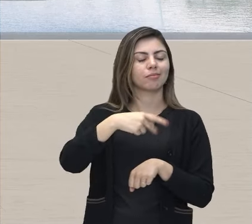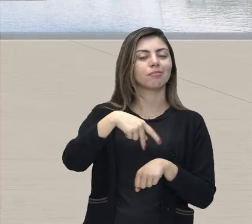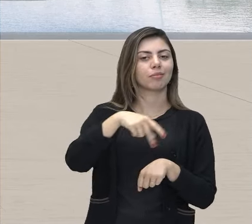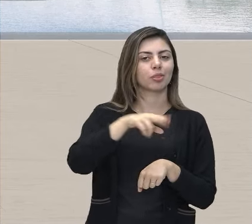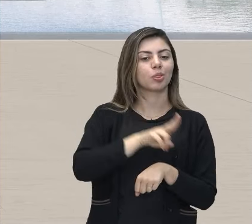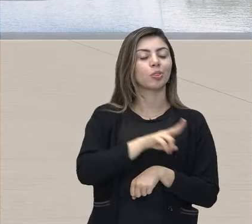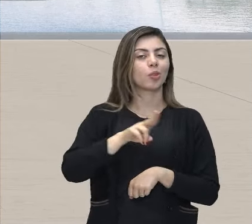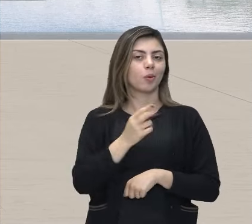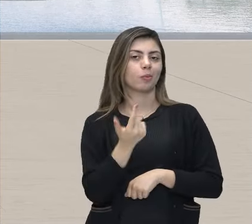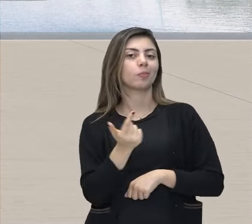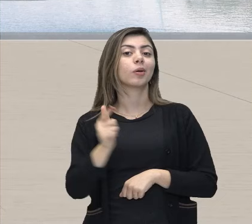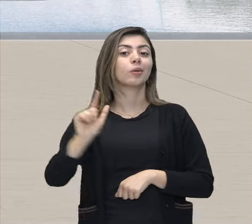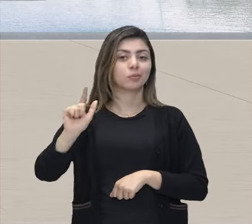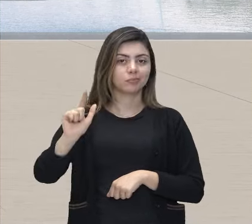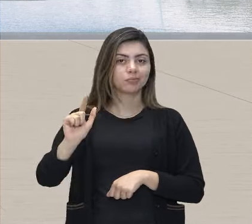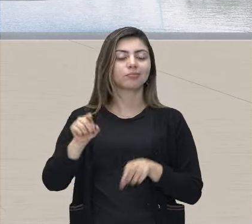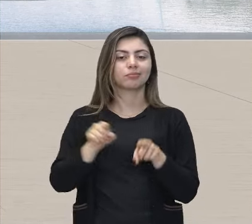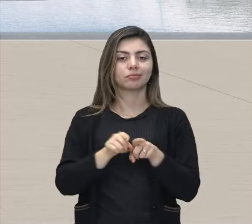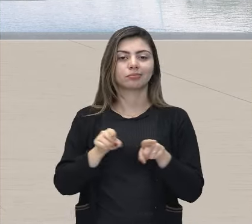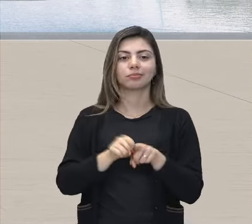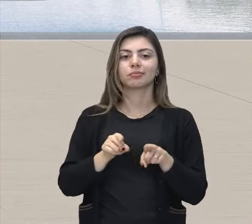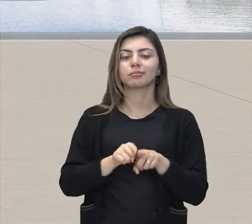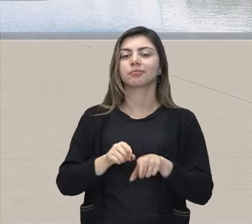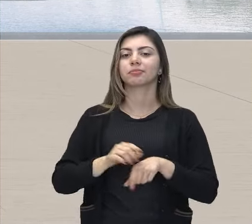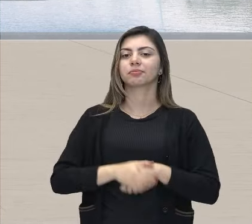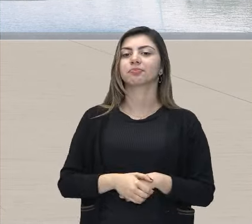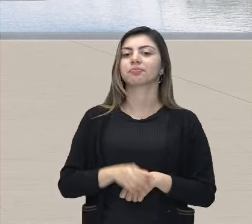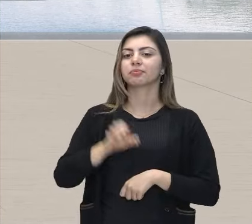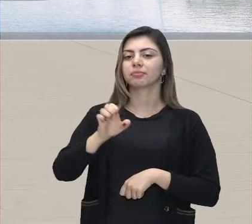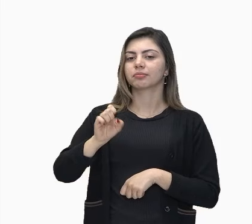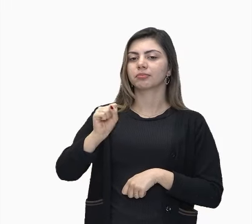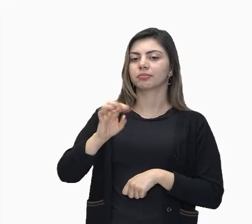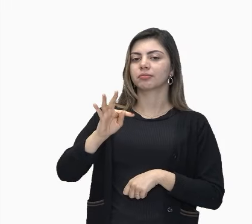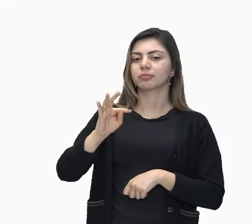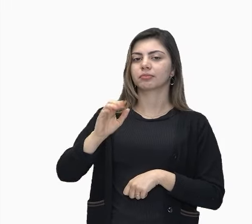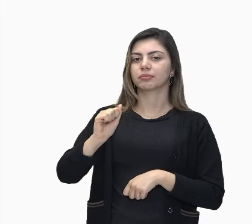ele também vai ser conhecido como os Estados Unidos